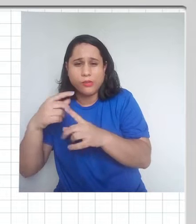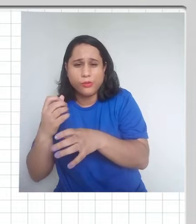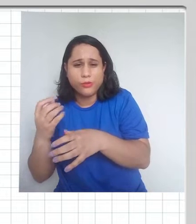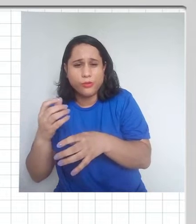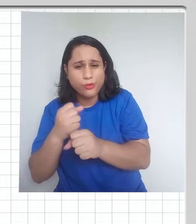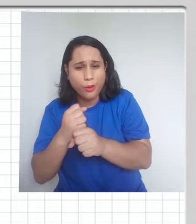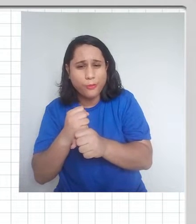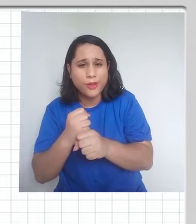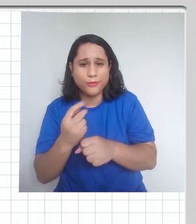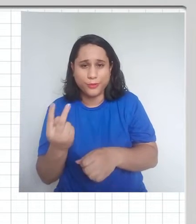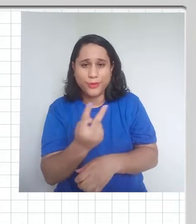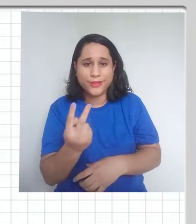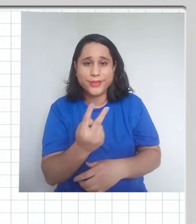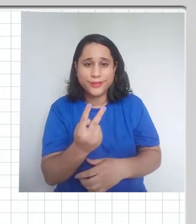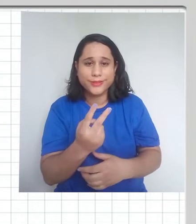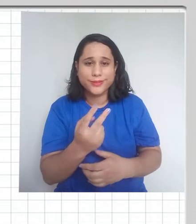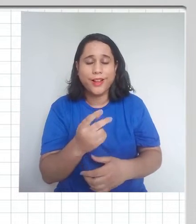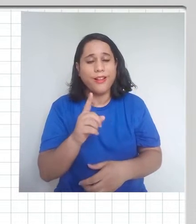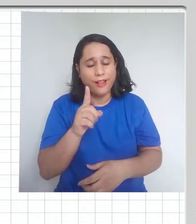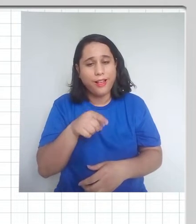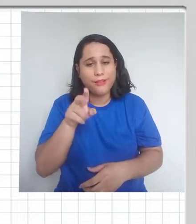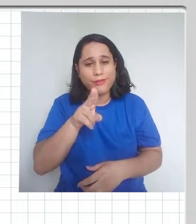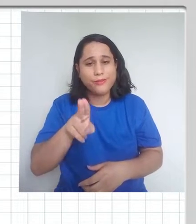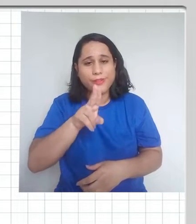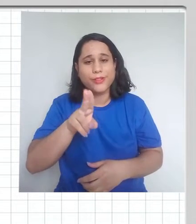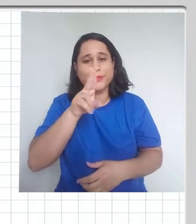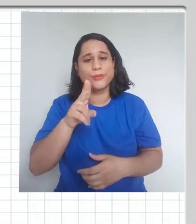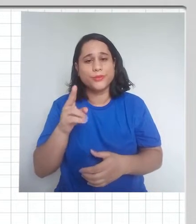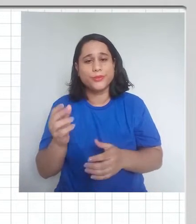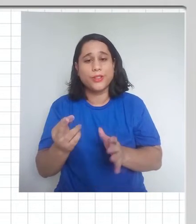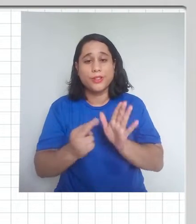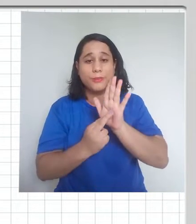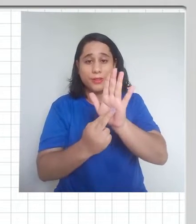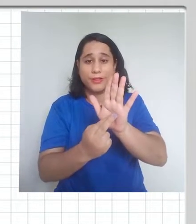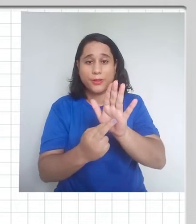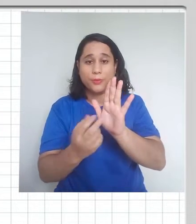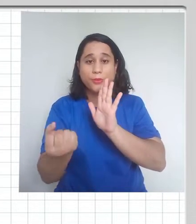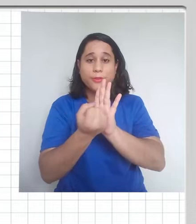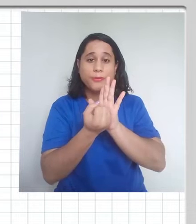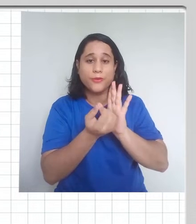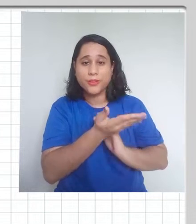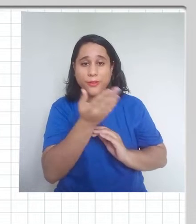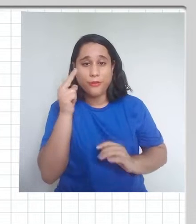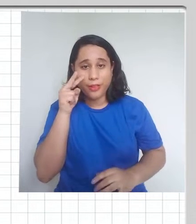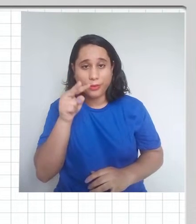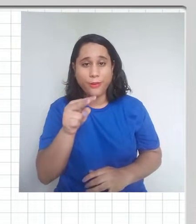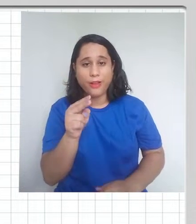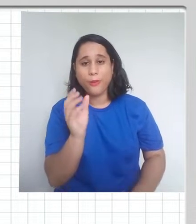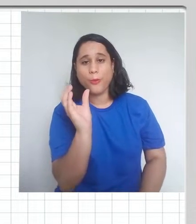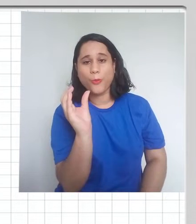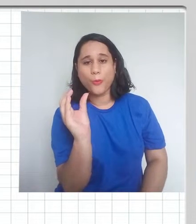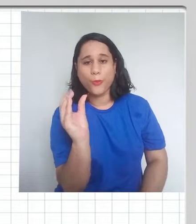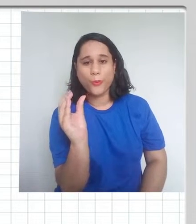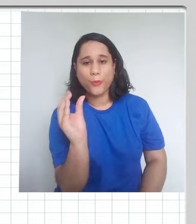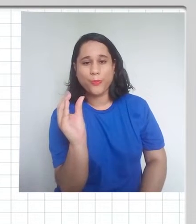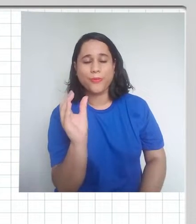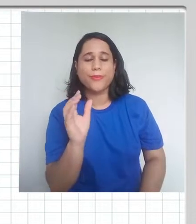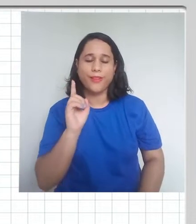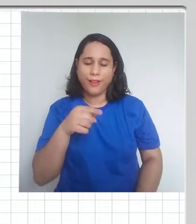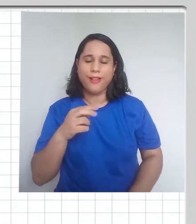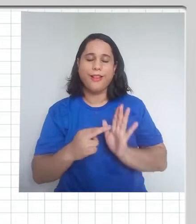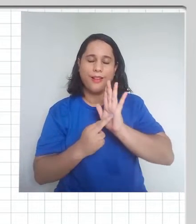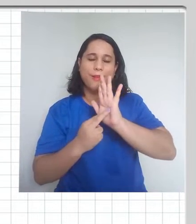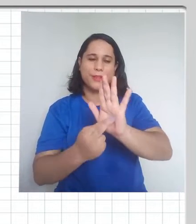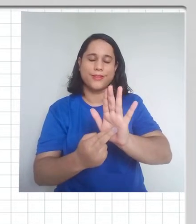de B, eu estou utilizando esse símbolozinho que vocês estão vendo aí de U. Ele é a representação